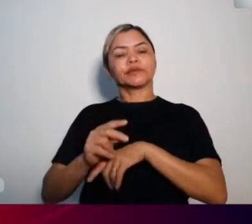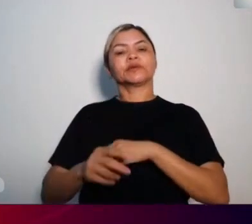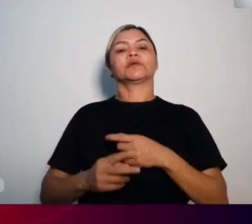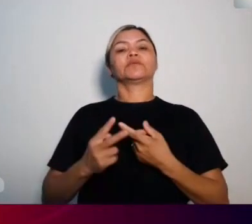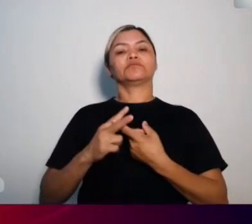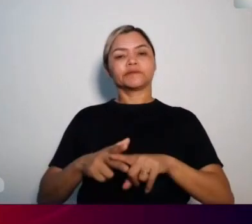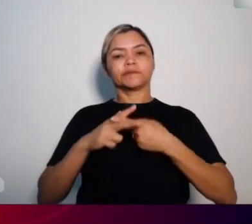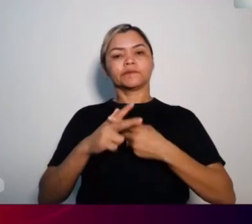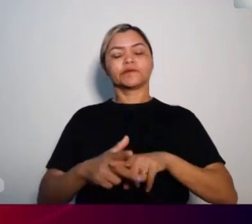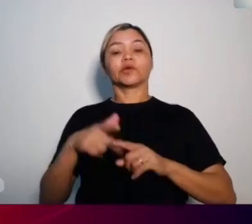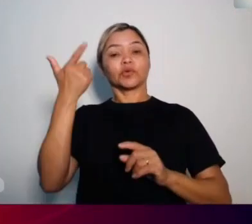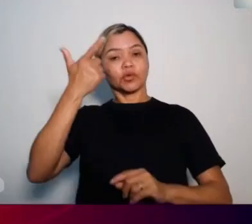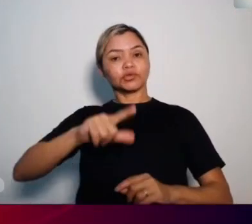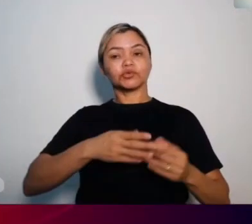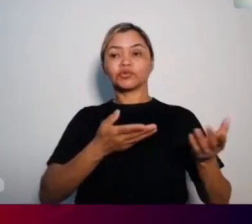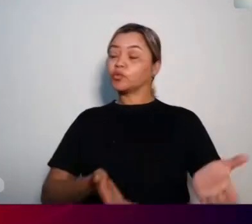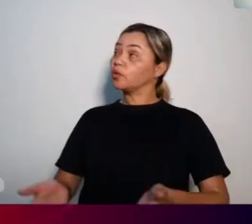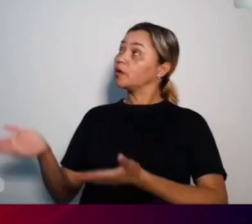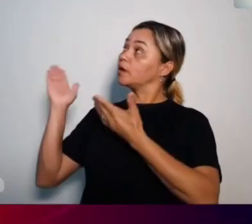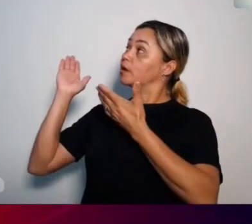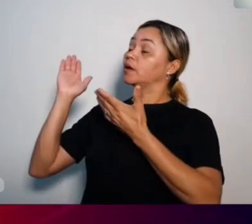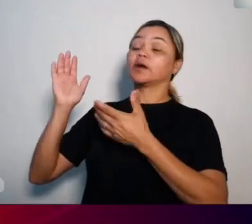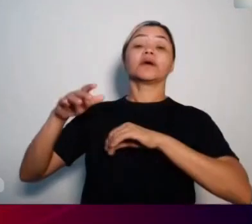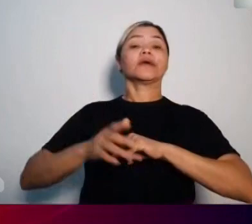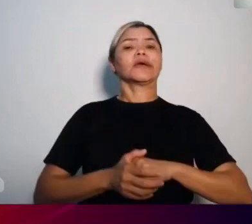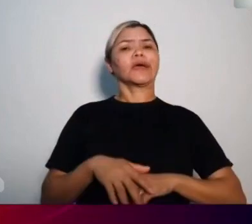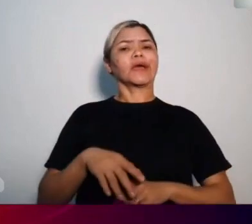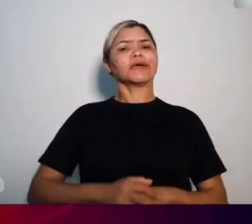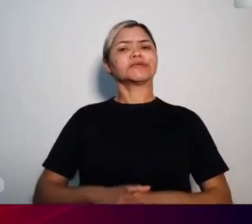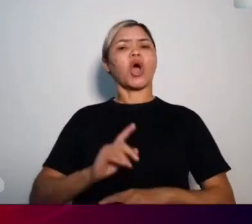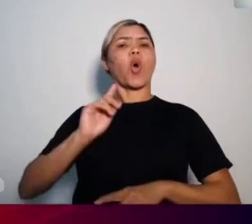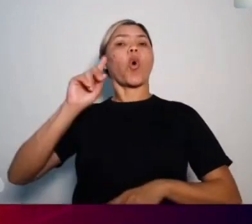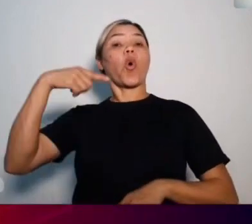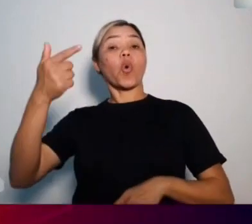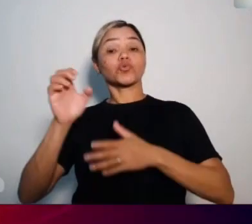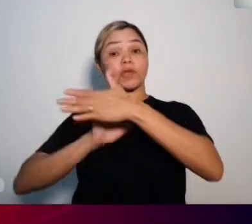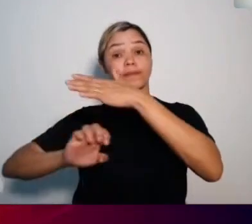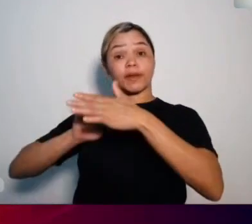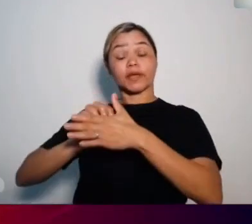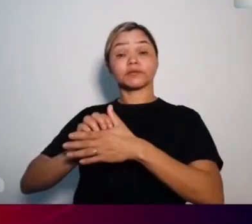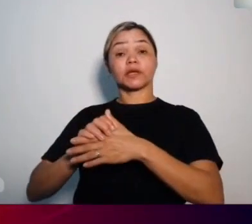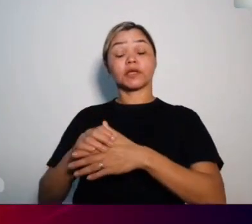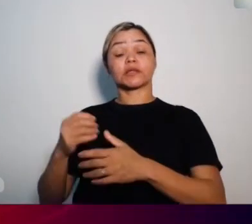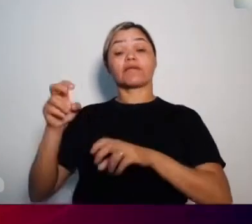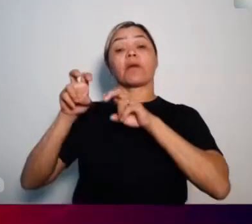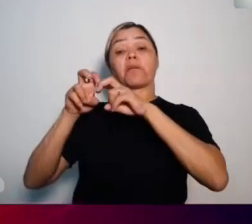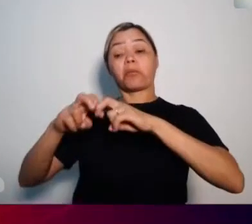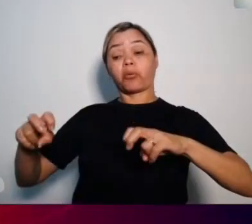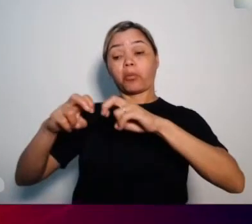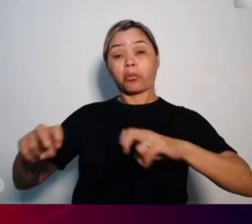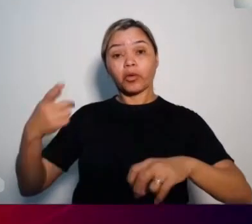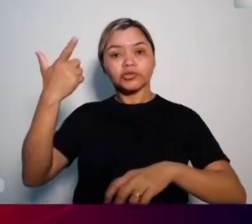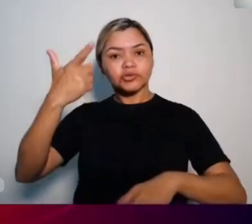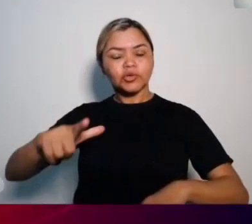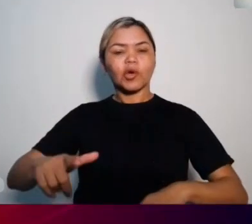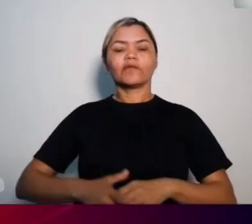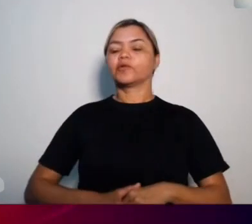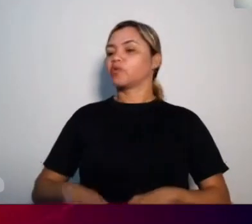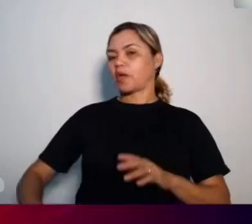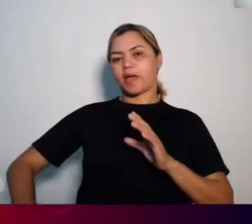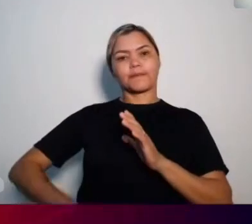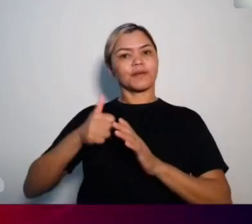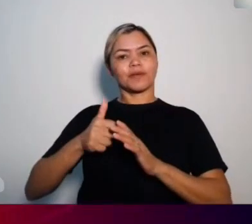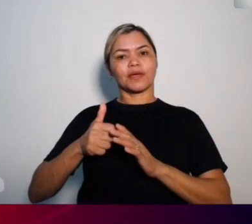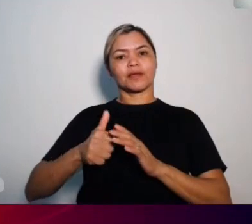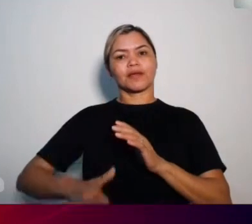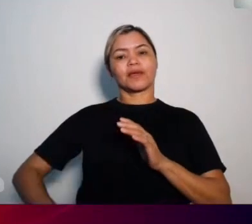Continua. E aí essa aí já era uma outra empresa que estava abrindo novamente. Não é a primeira empresa que fez a